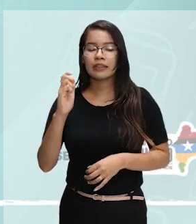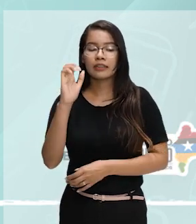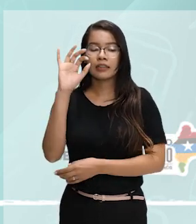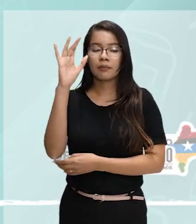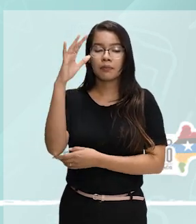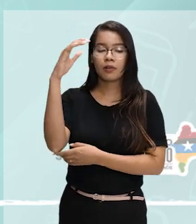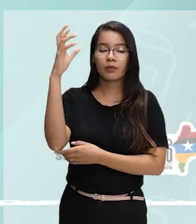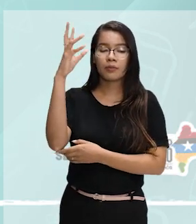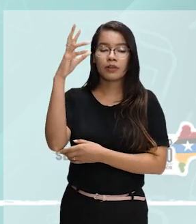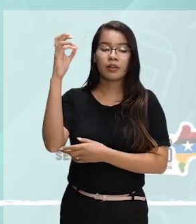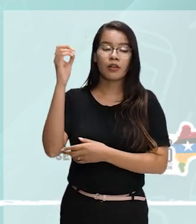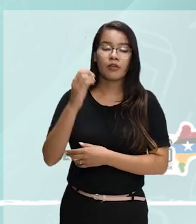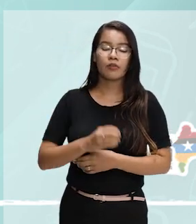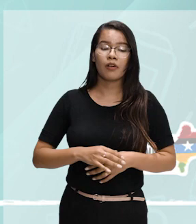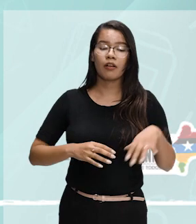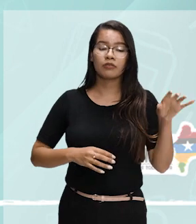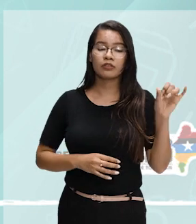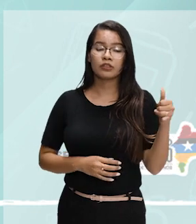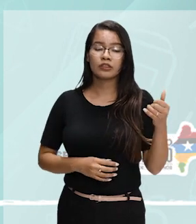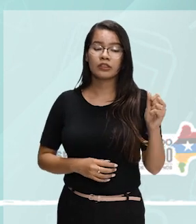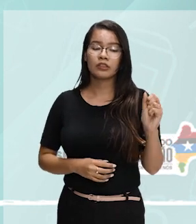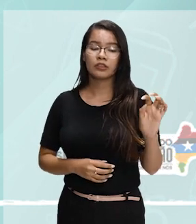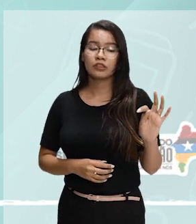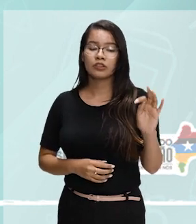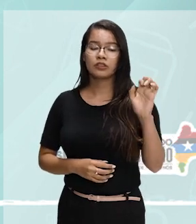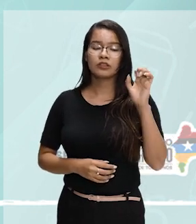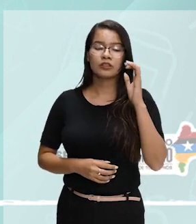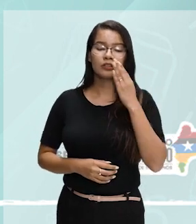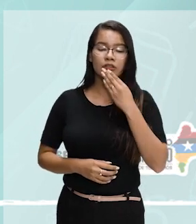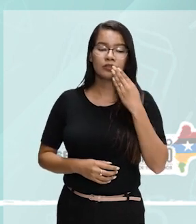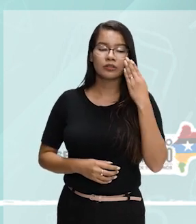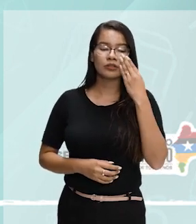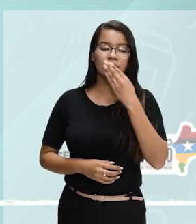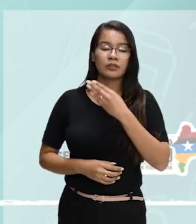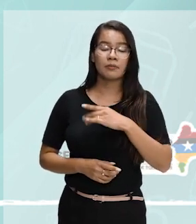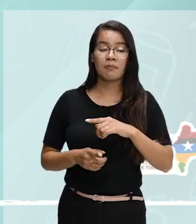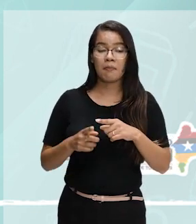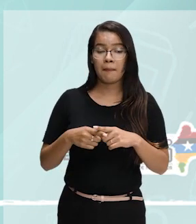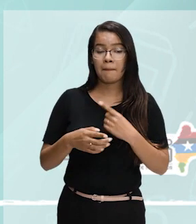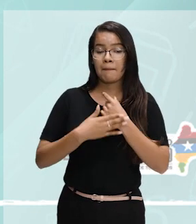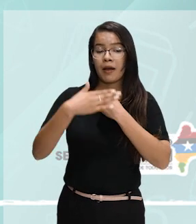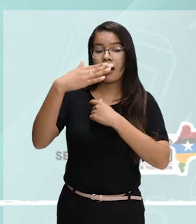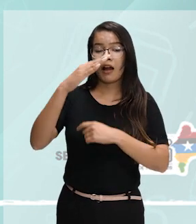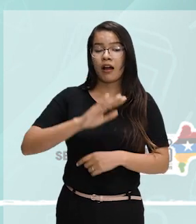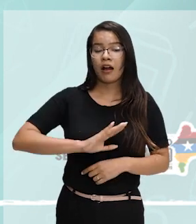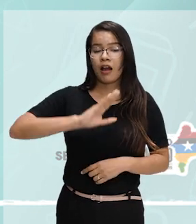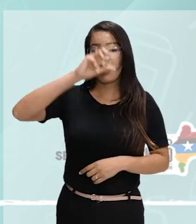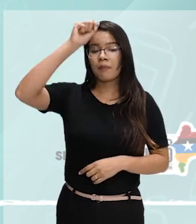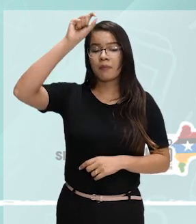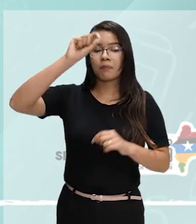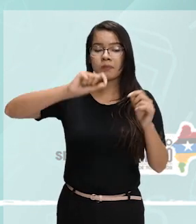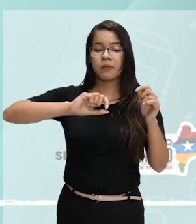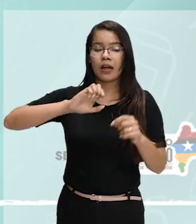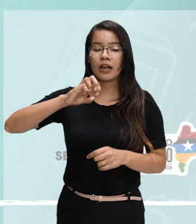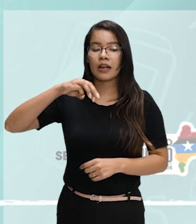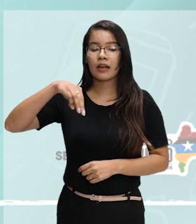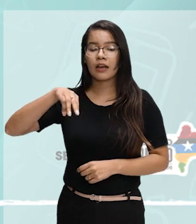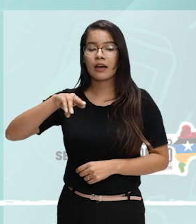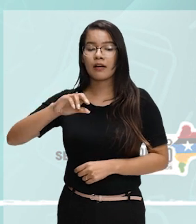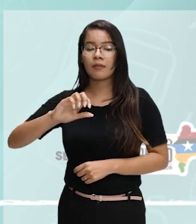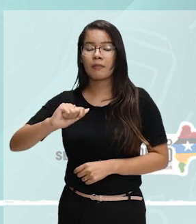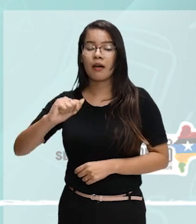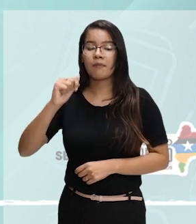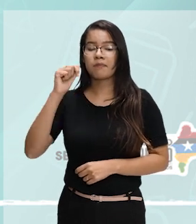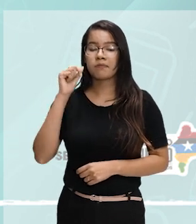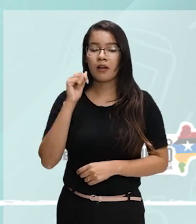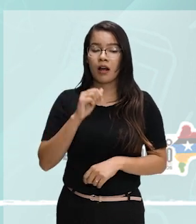no bosque como o seu hálito perfumado. Mais rápida que a ema selvagem, a morena